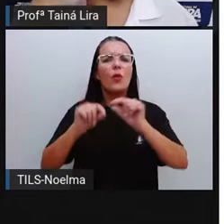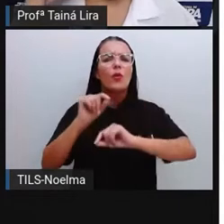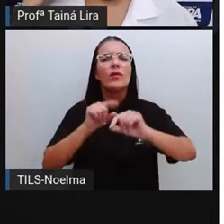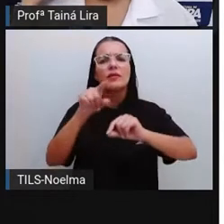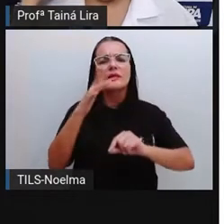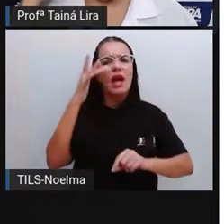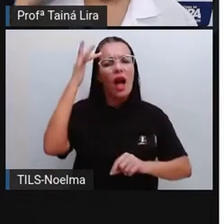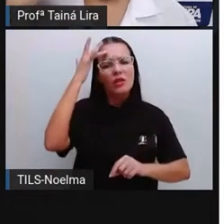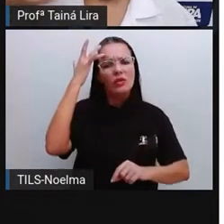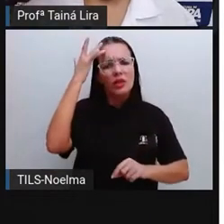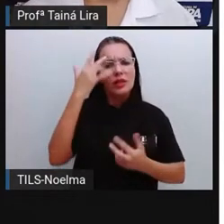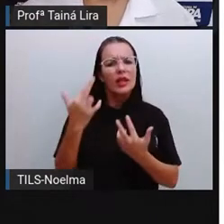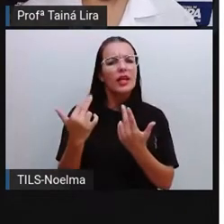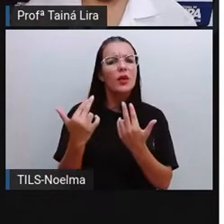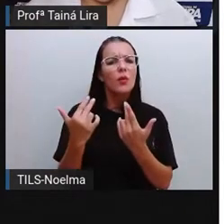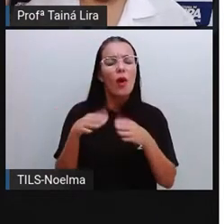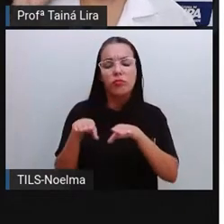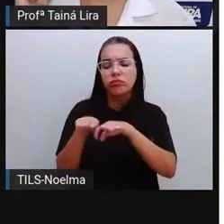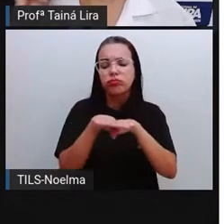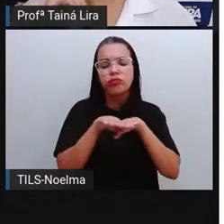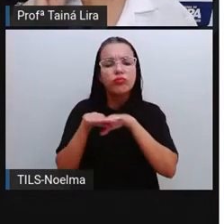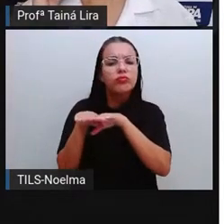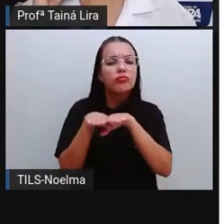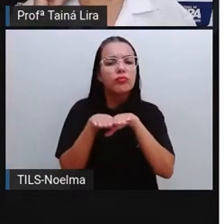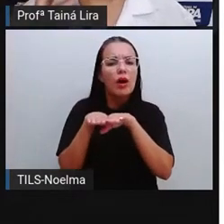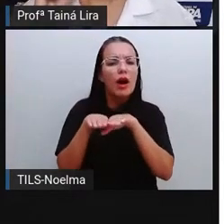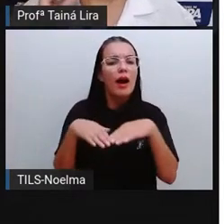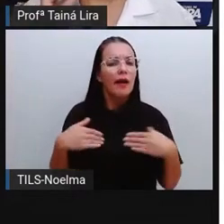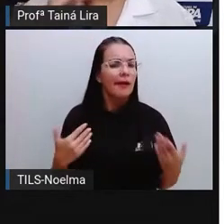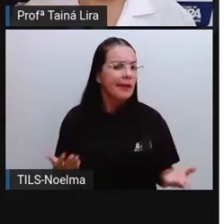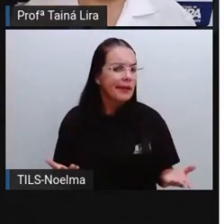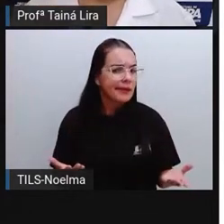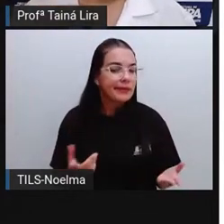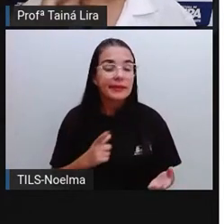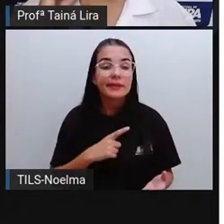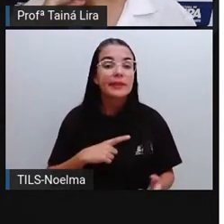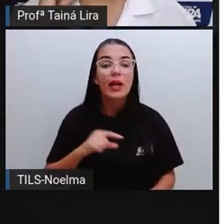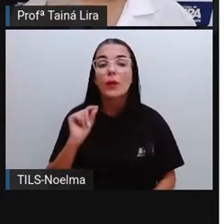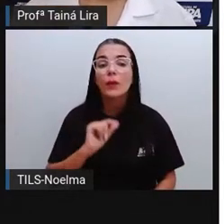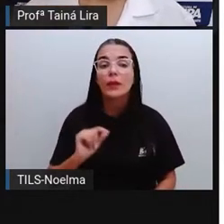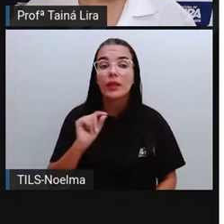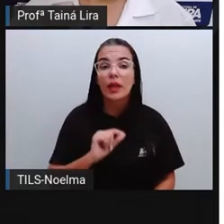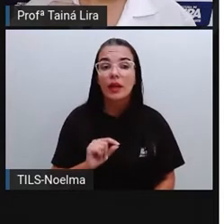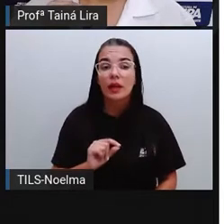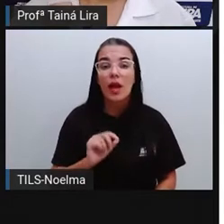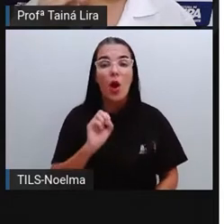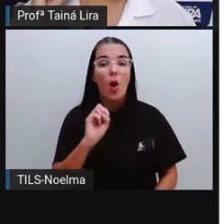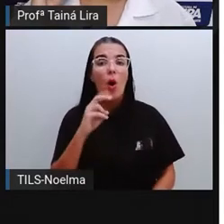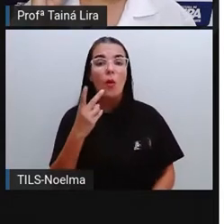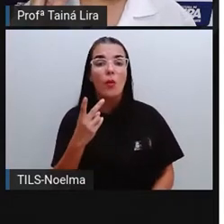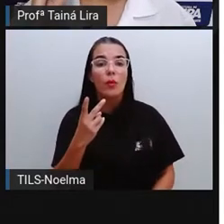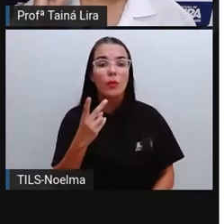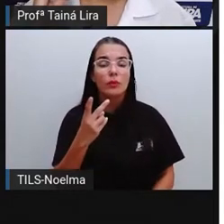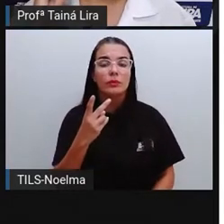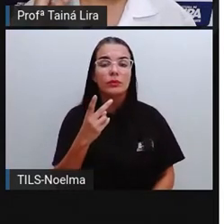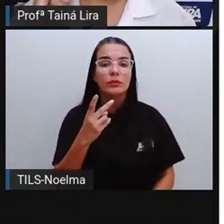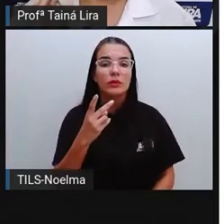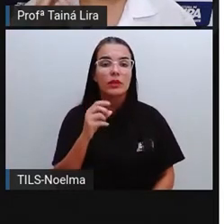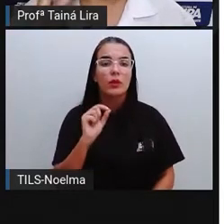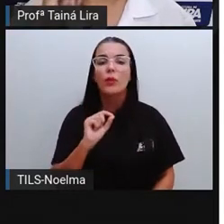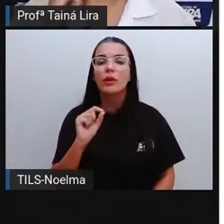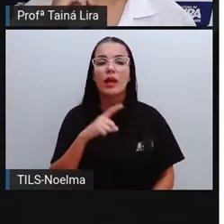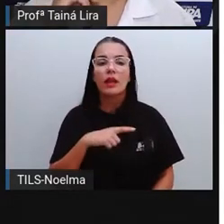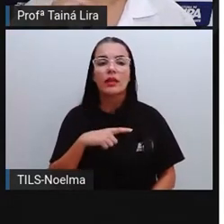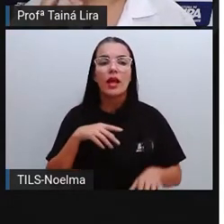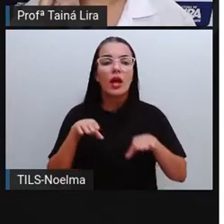dos adultos que aparecem aí na segunda imagem, que será que elas têm de diferente? Ou o que é que elas têm em